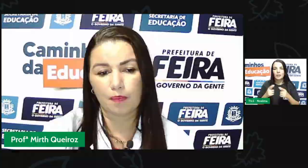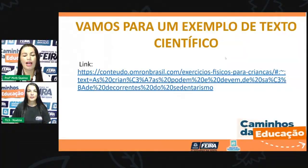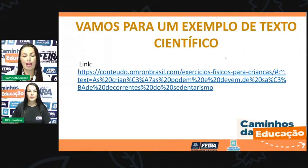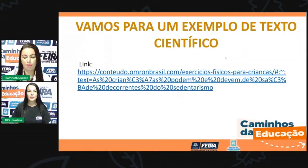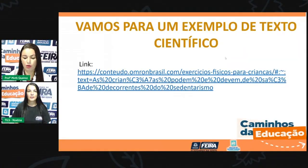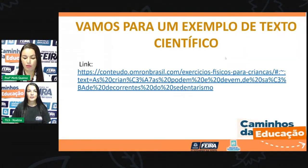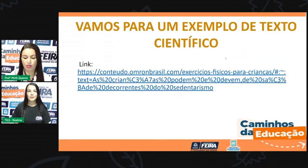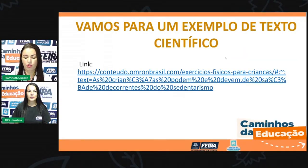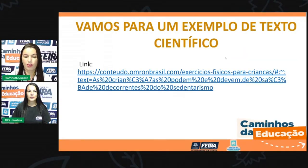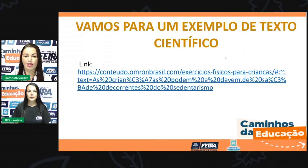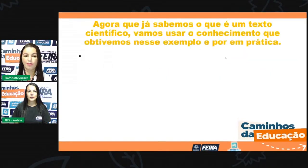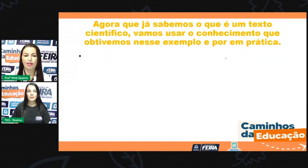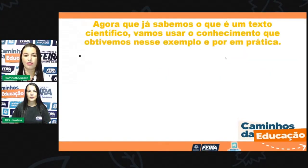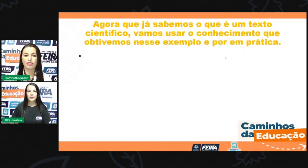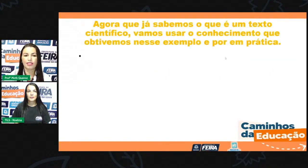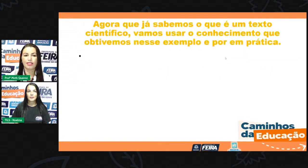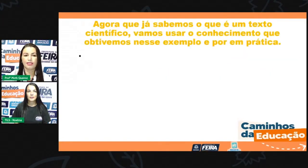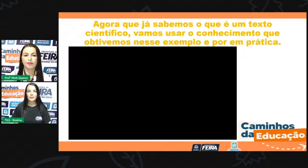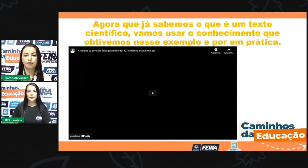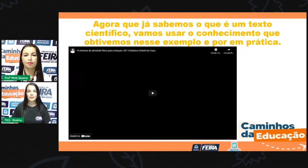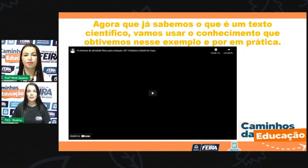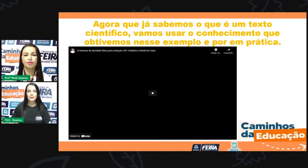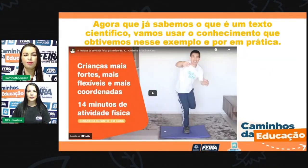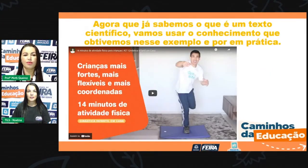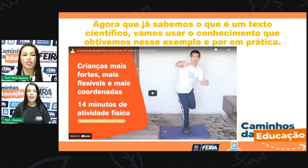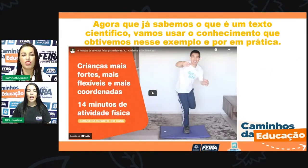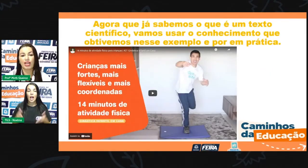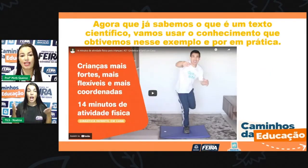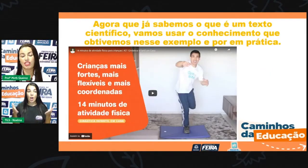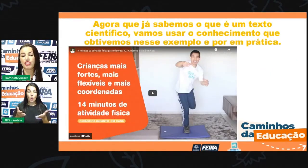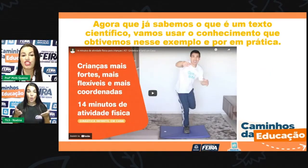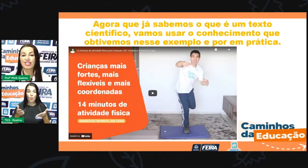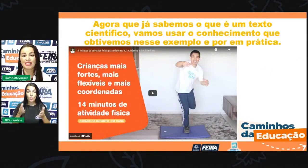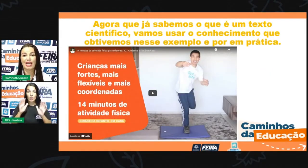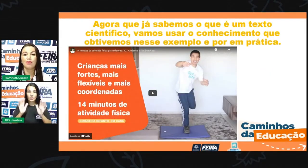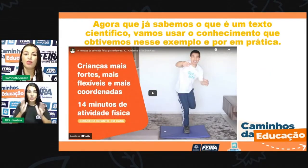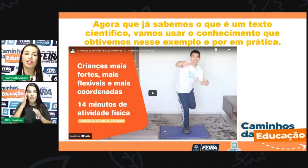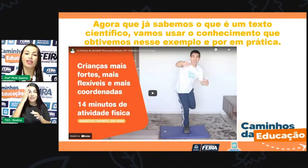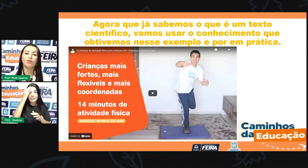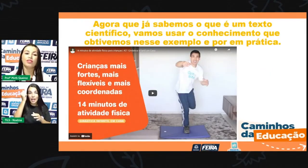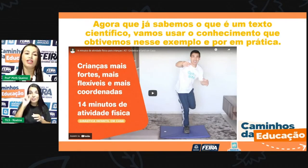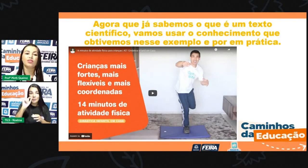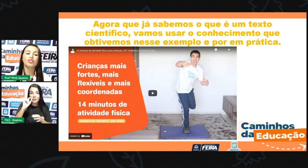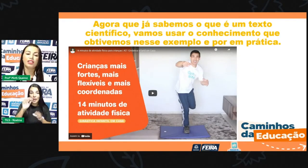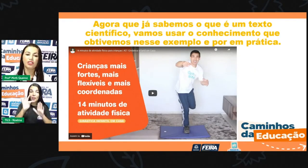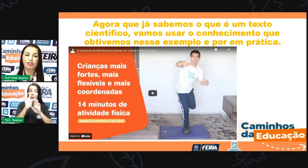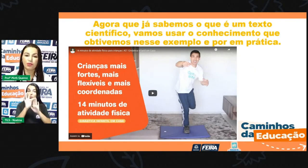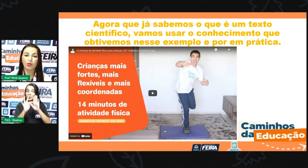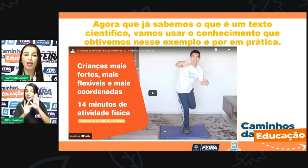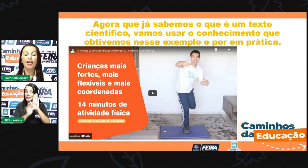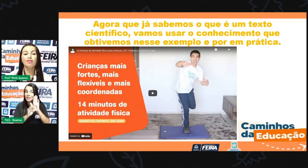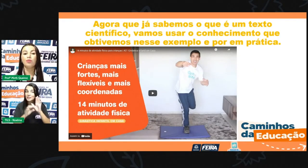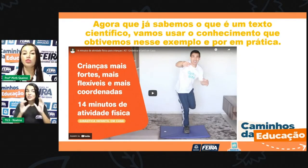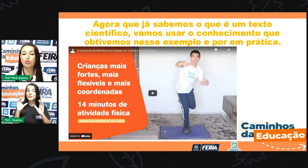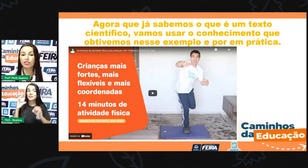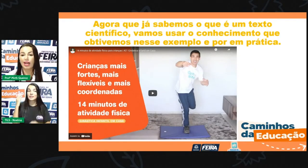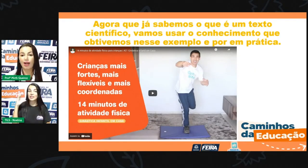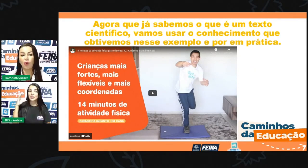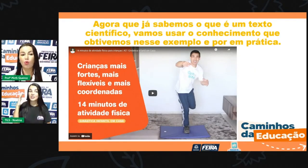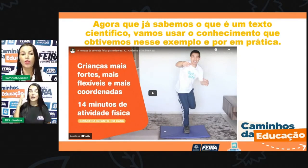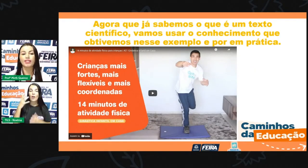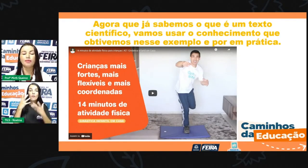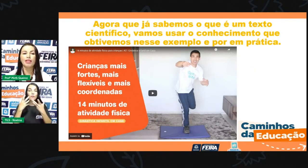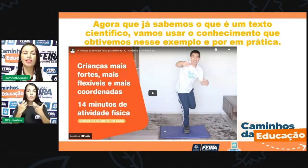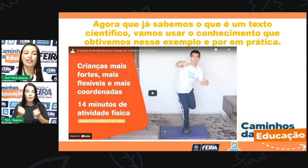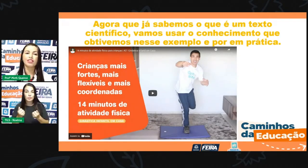slides. A Pro vai colocar aqui para vocês, já que a gente já sabe o que é um texto científico, vamos usar